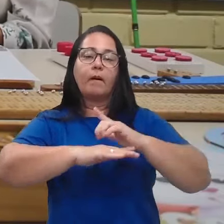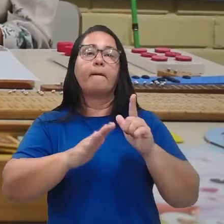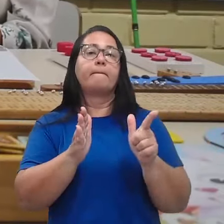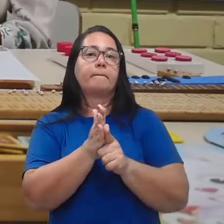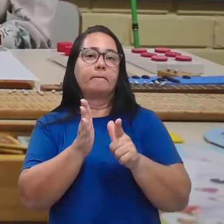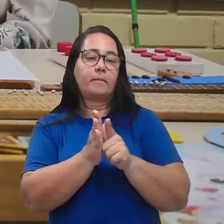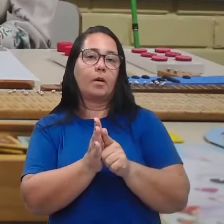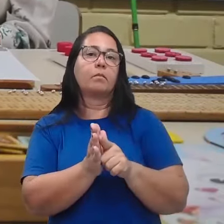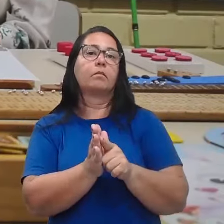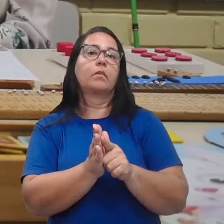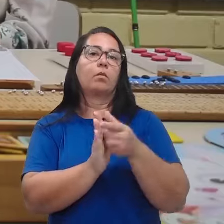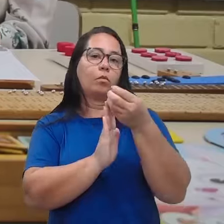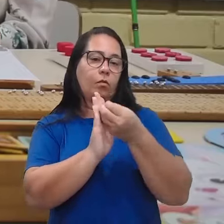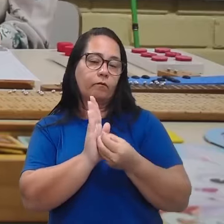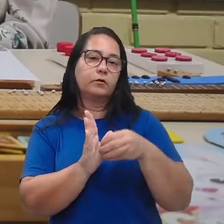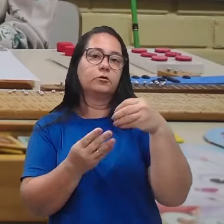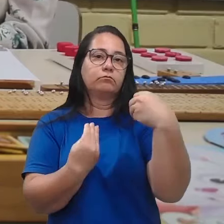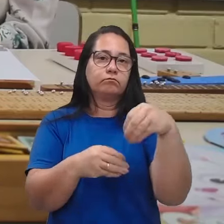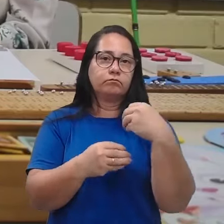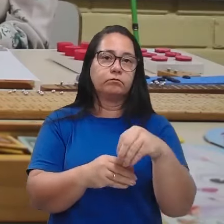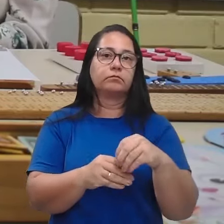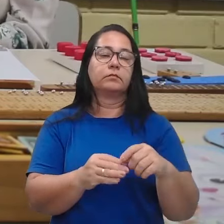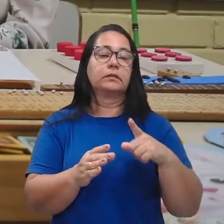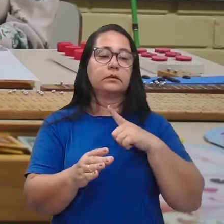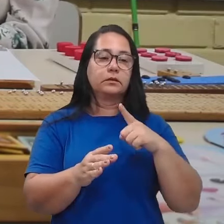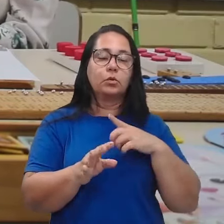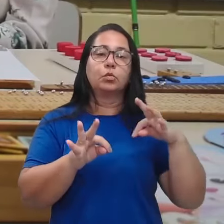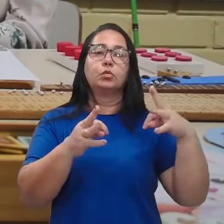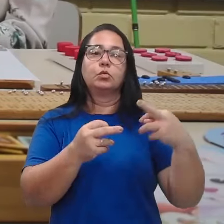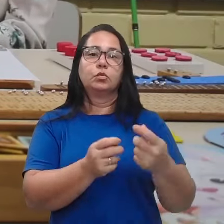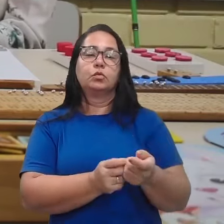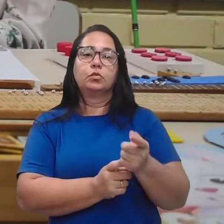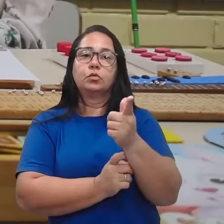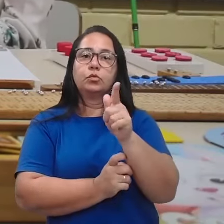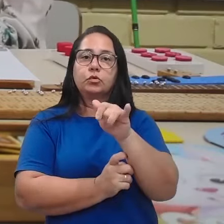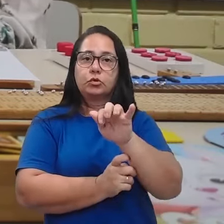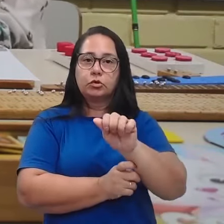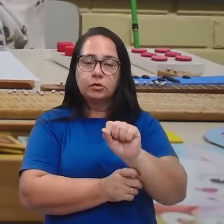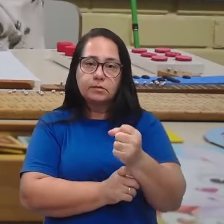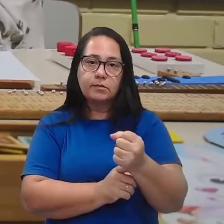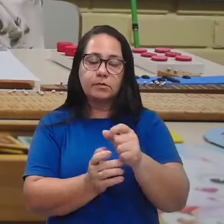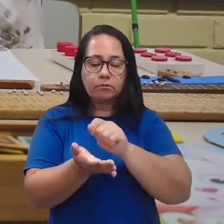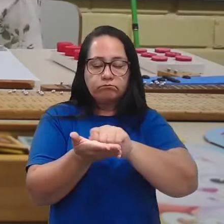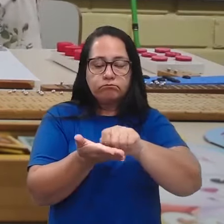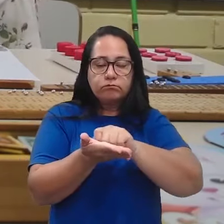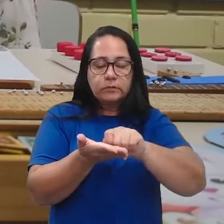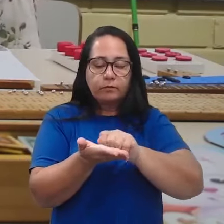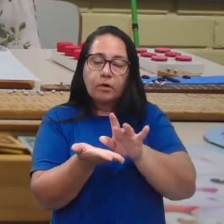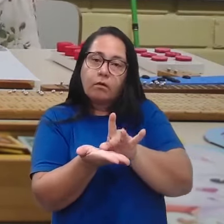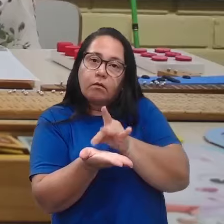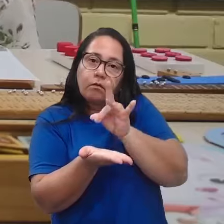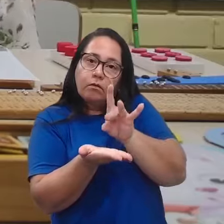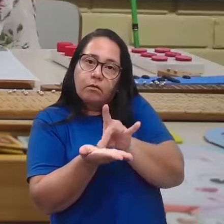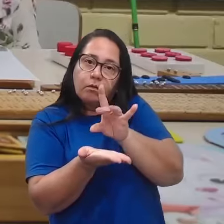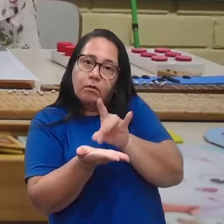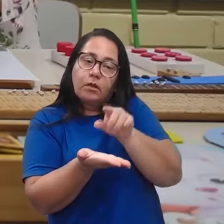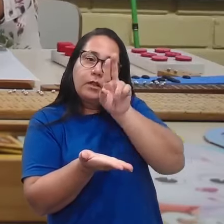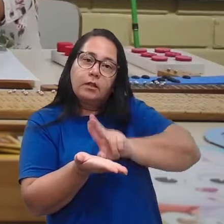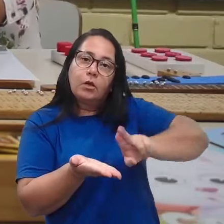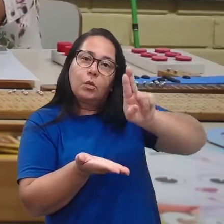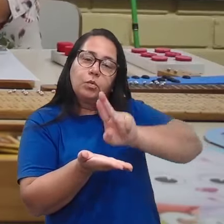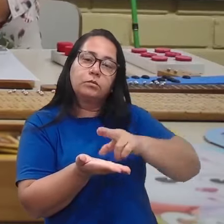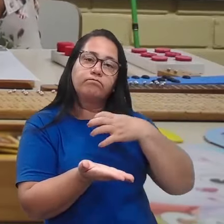e tudo que nós riscarmos com o giz de cera ficará em relevo, que é através disso que ele vai